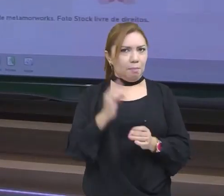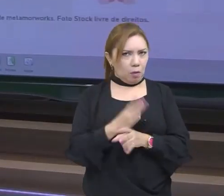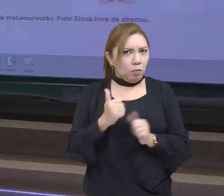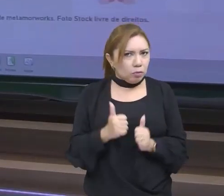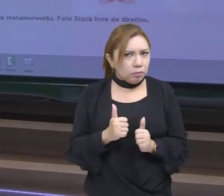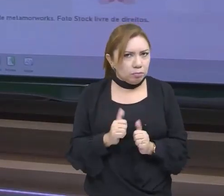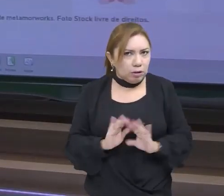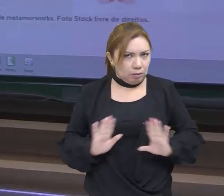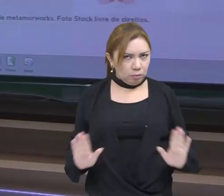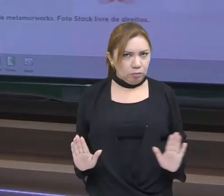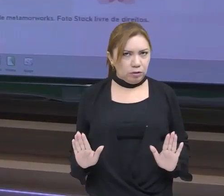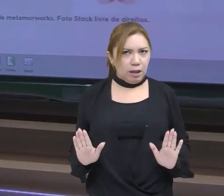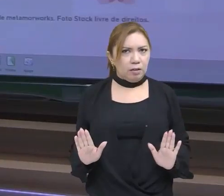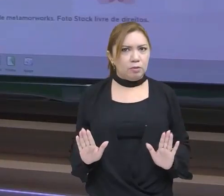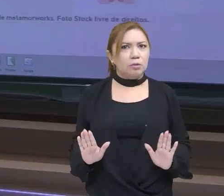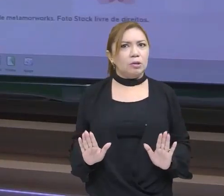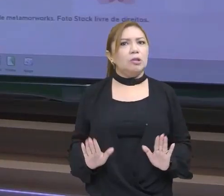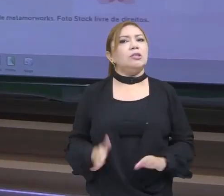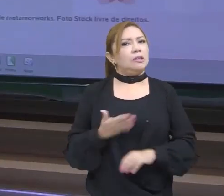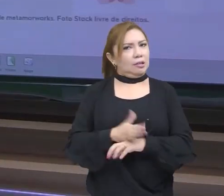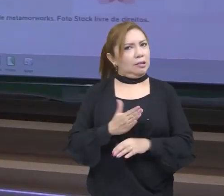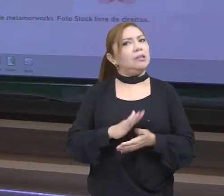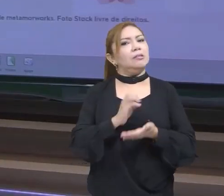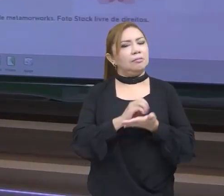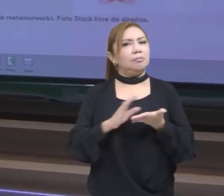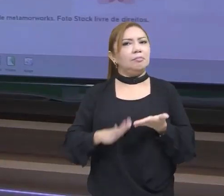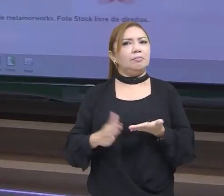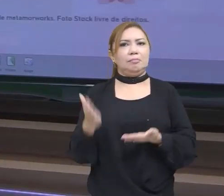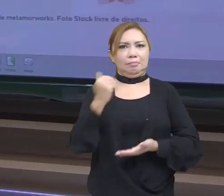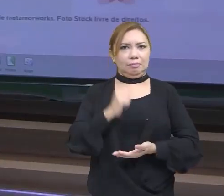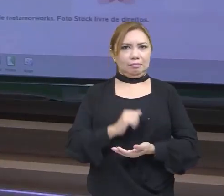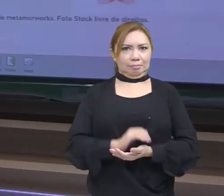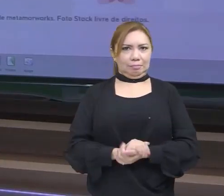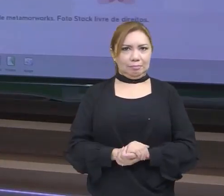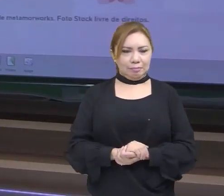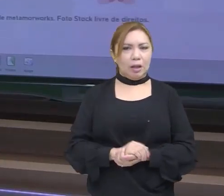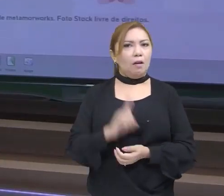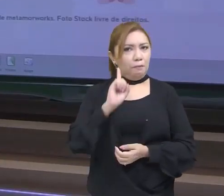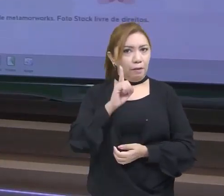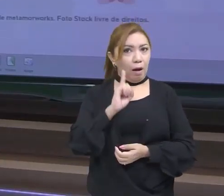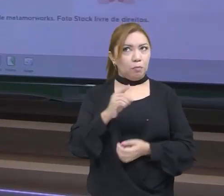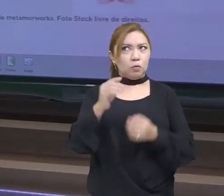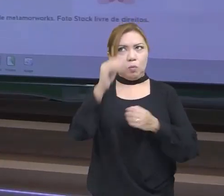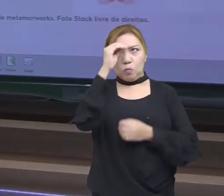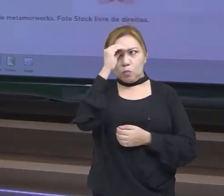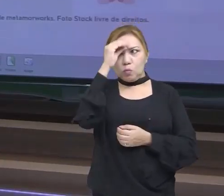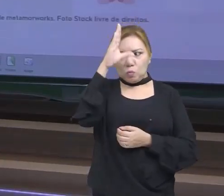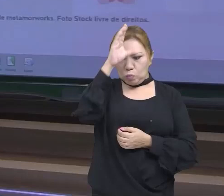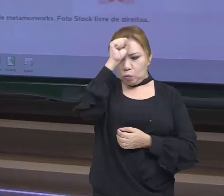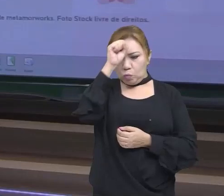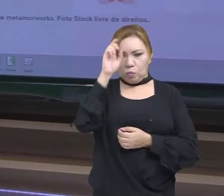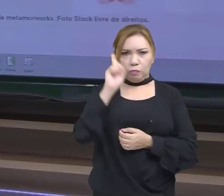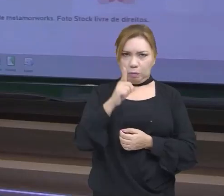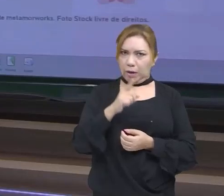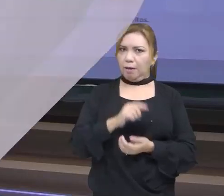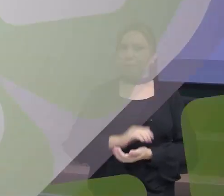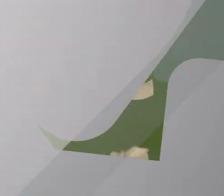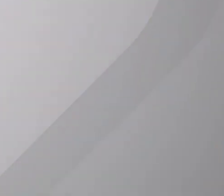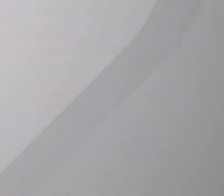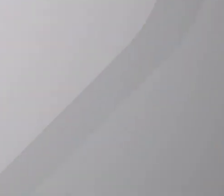para mais um exercitando? Vamos agora utilizar todo o nosso conhecimento no nosso exercitando. Vamos lá?